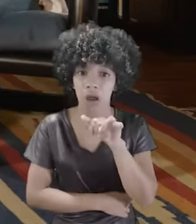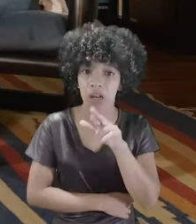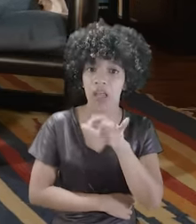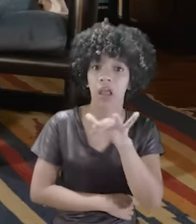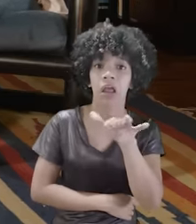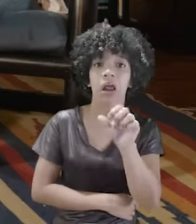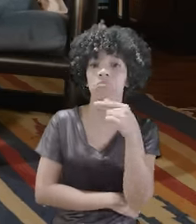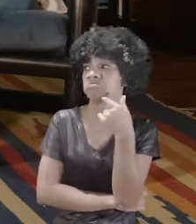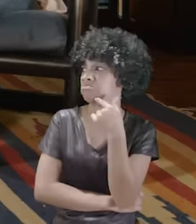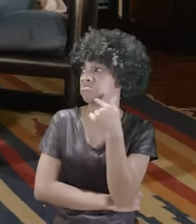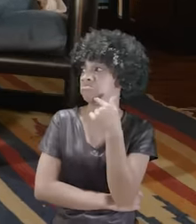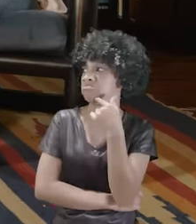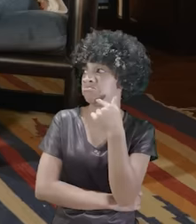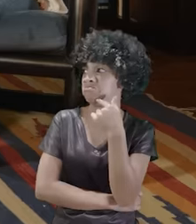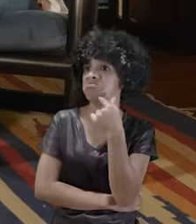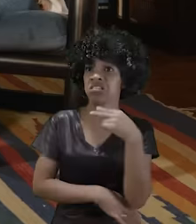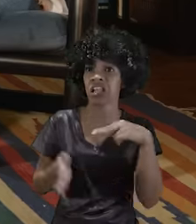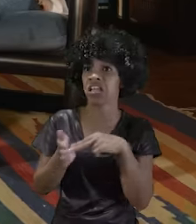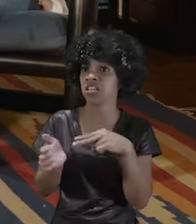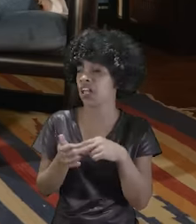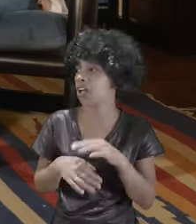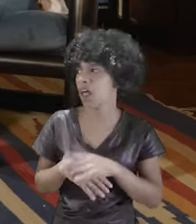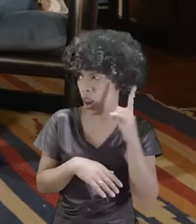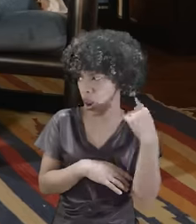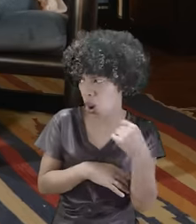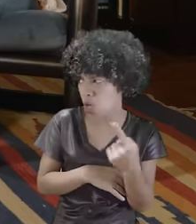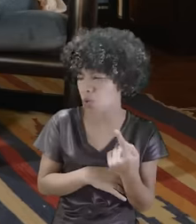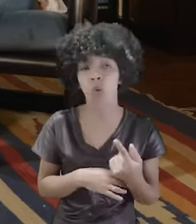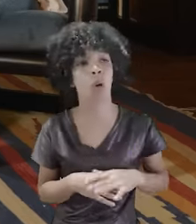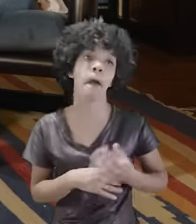na na Síria